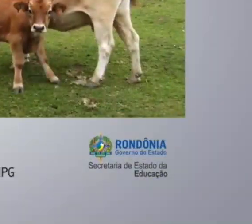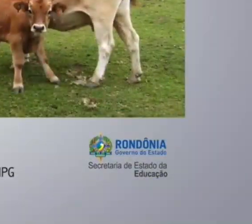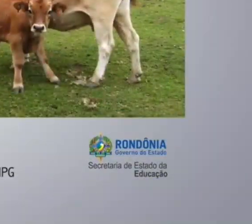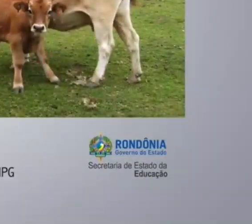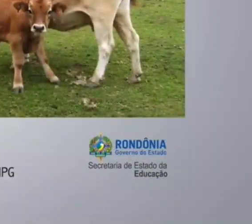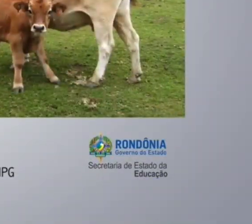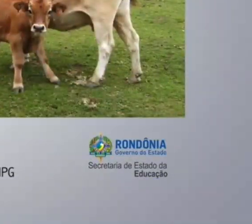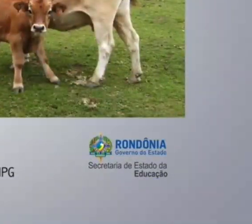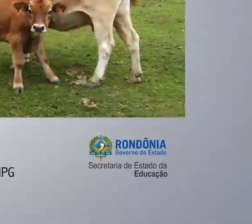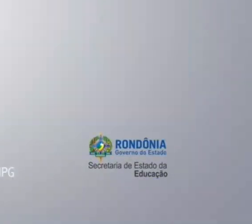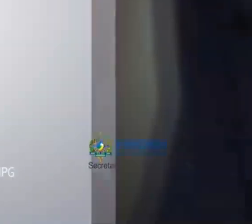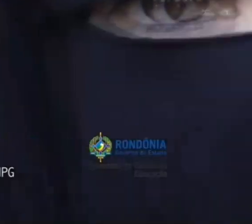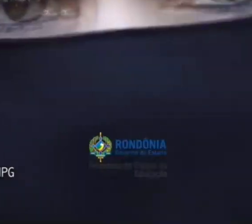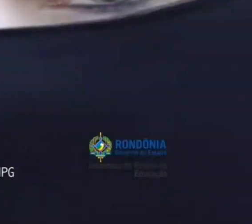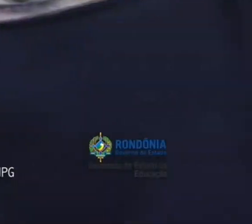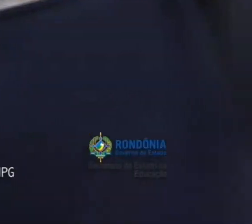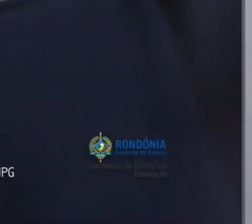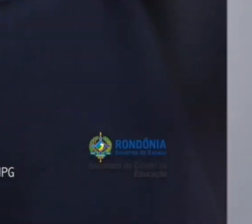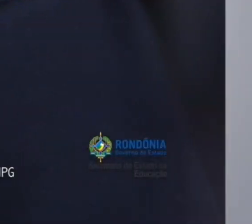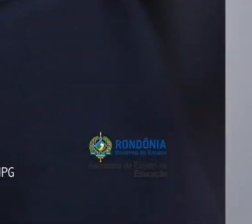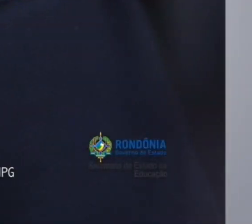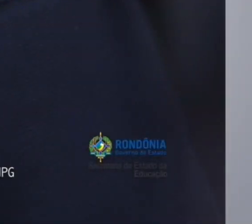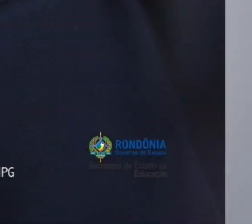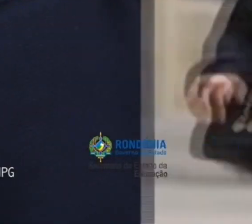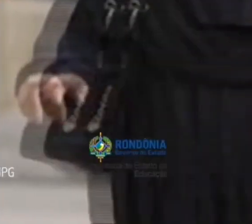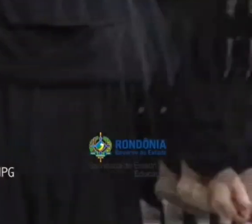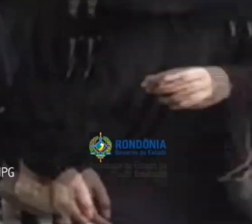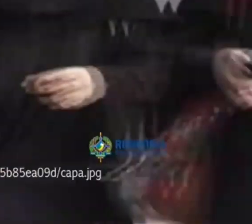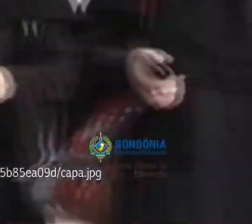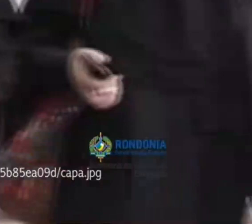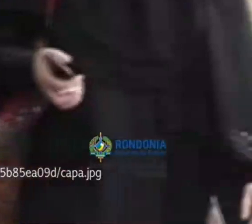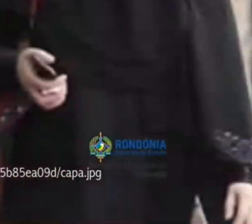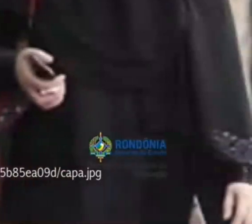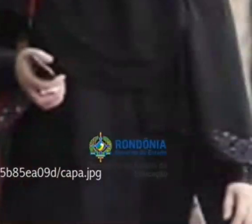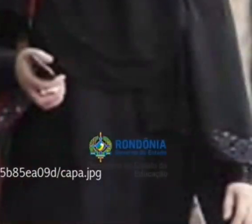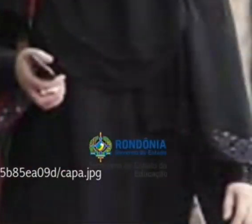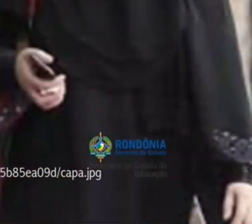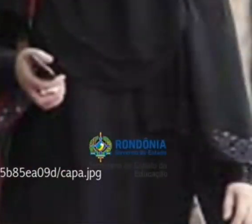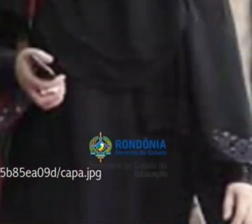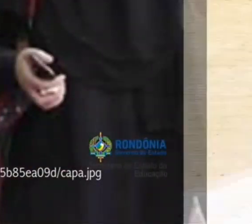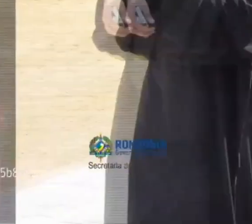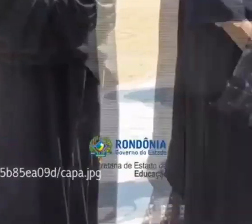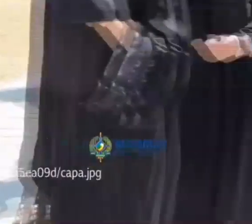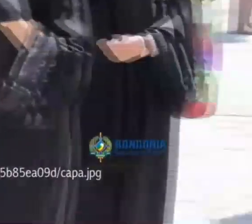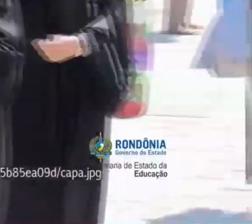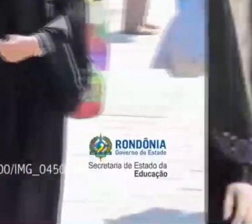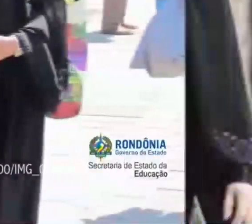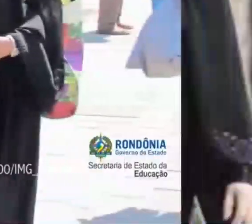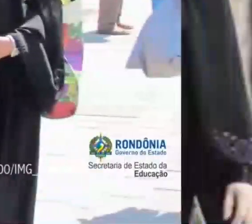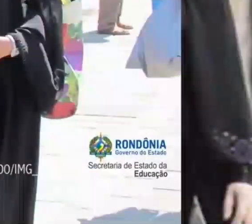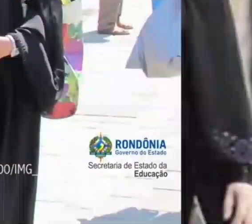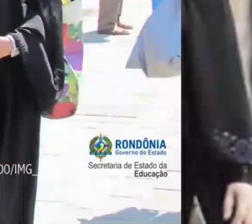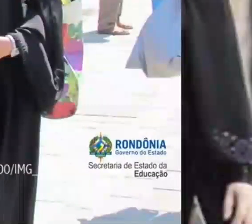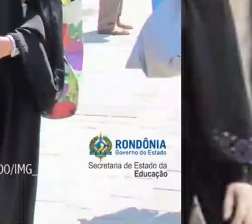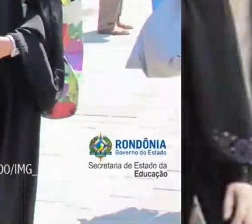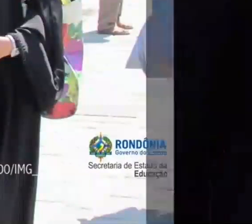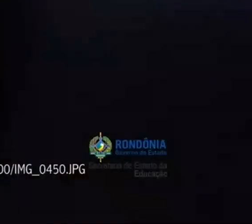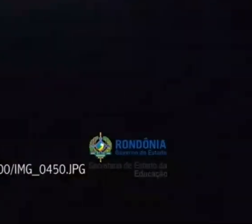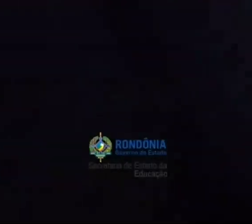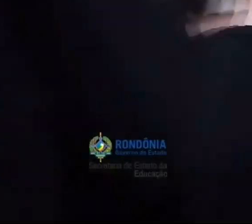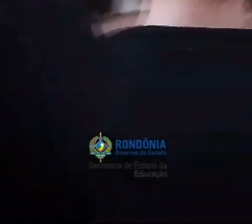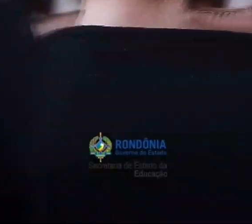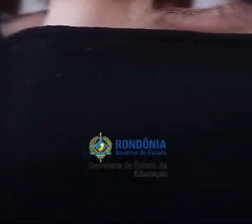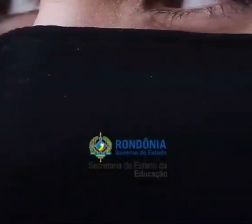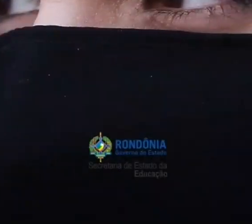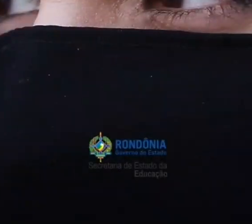não come carne bovina. As mulheres adeptas ao islamismo não podem deixar nenhuma parte do corpo à mostra.